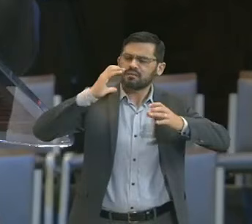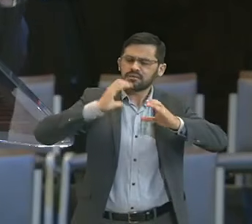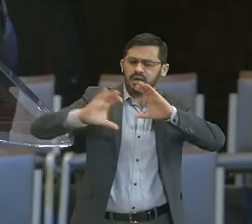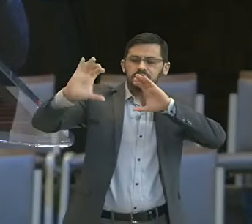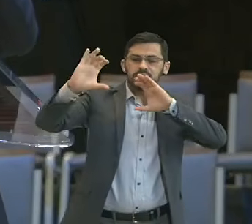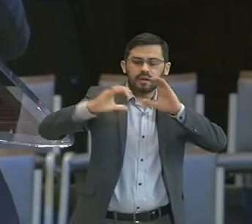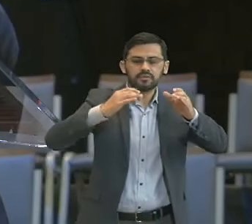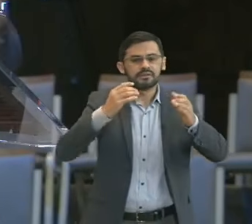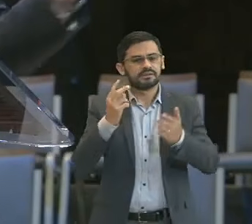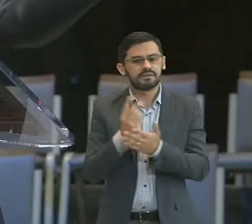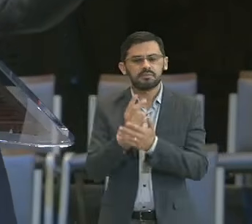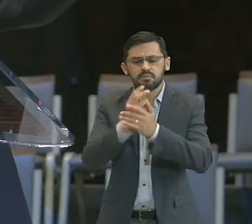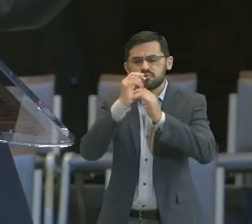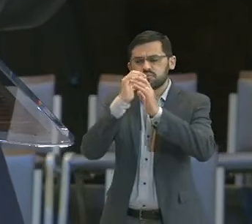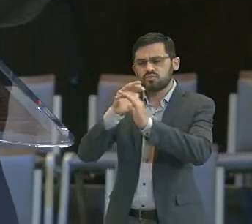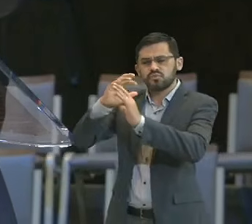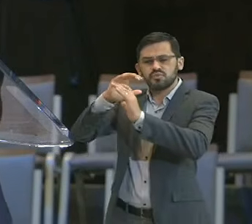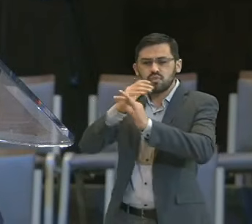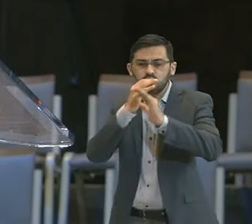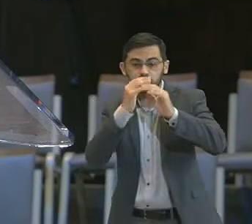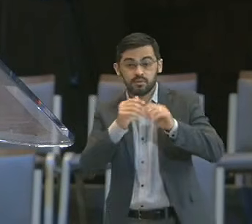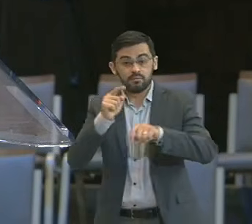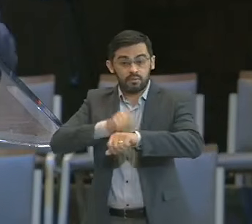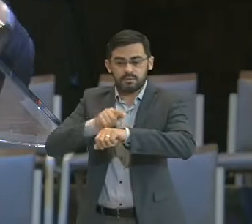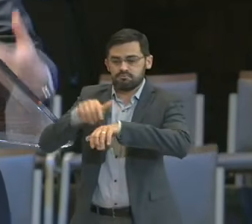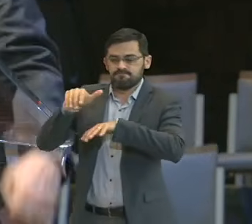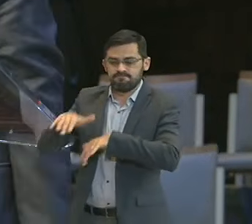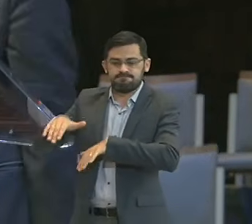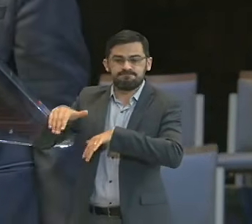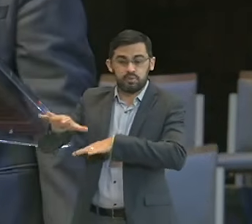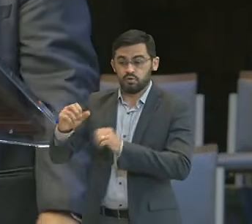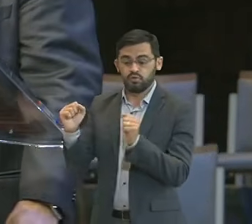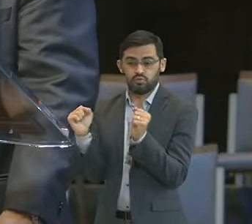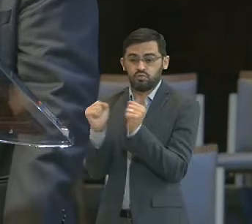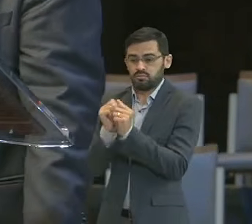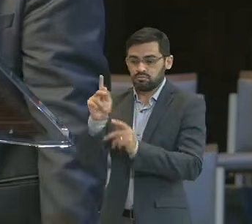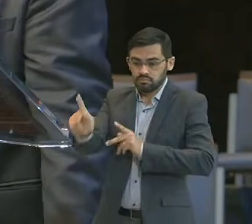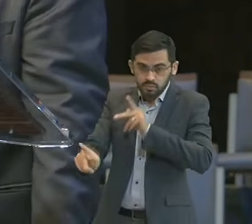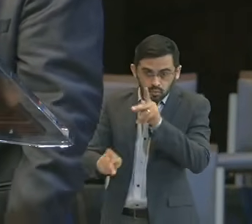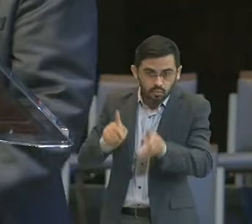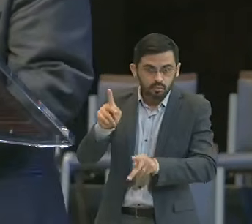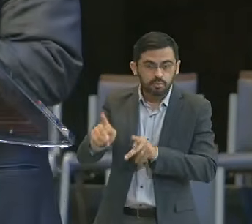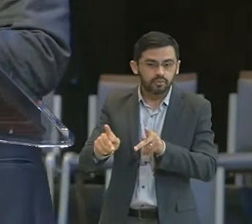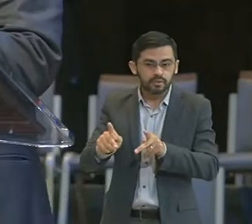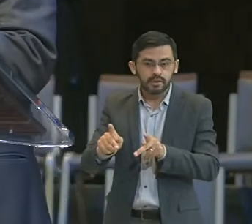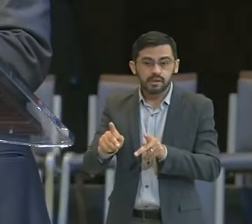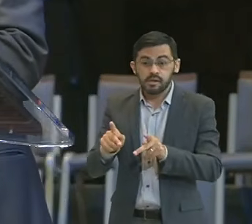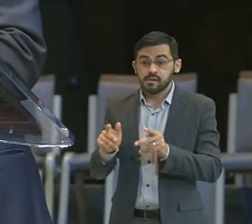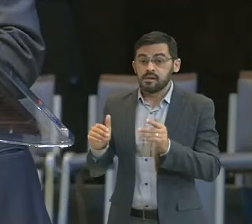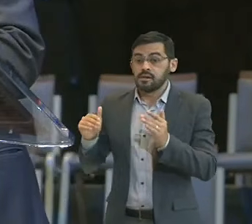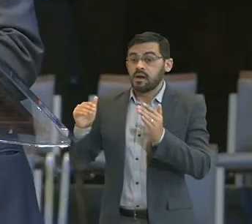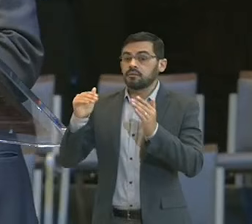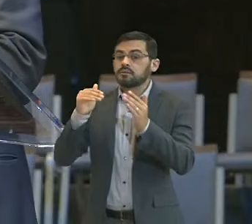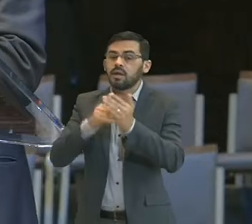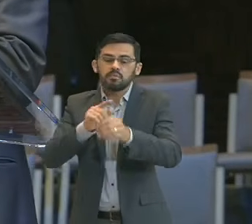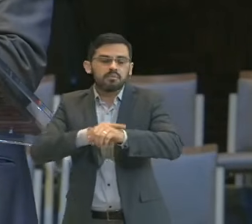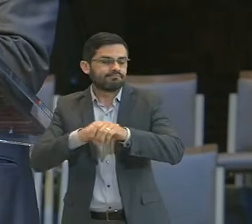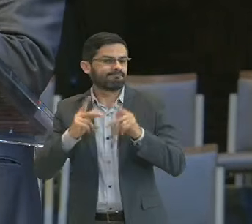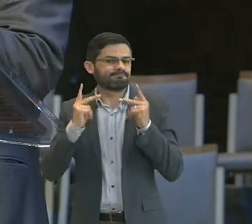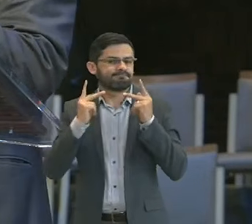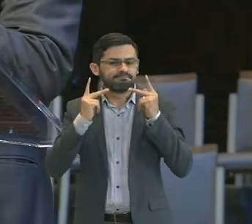cantavam acompanhados por flautas, enquanto marchavam junto com o povo. E quando chegavam as